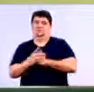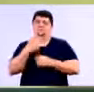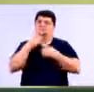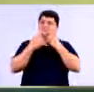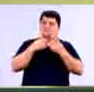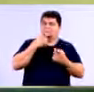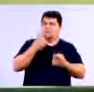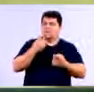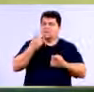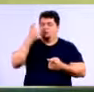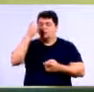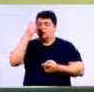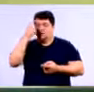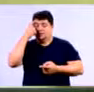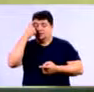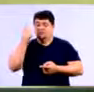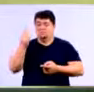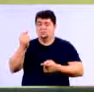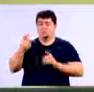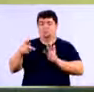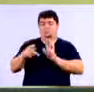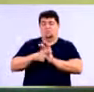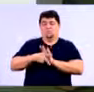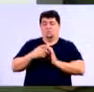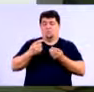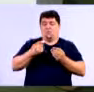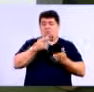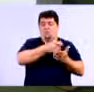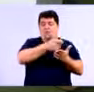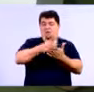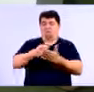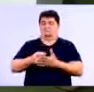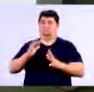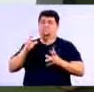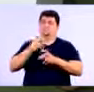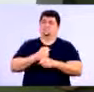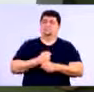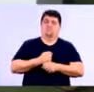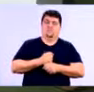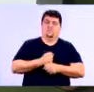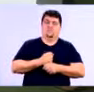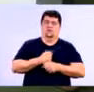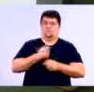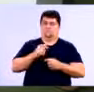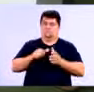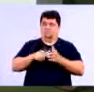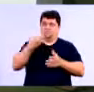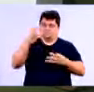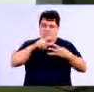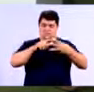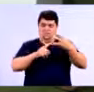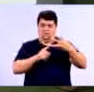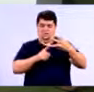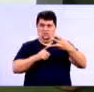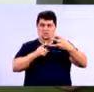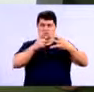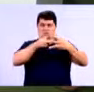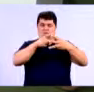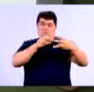suas decisões, a respeito do seu dinheiro, né? É legal assim, então vamos só recapitular. Conservador, ele é averso ao